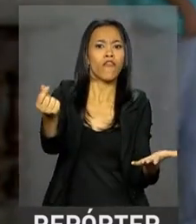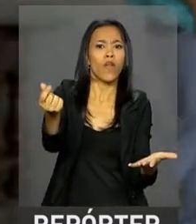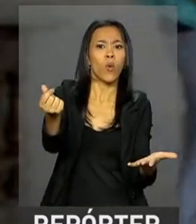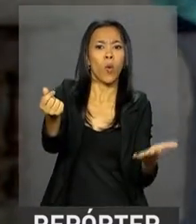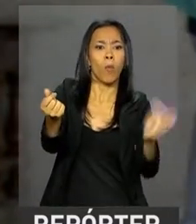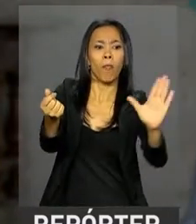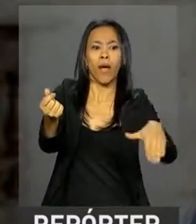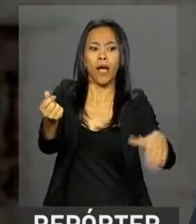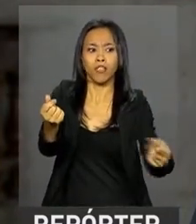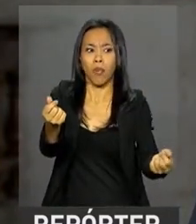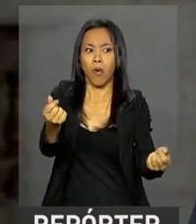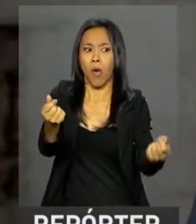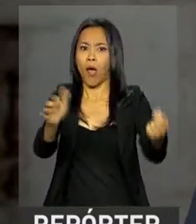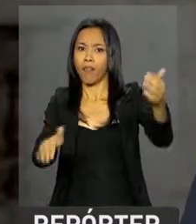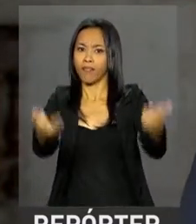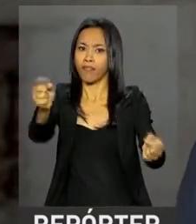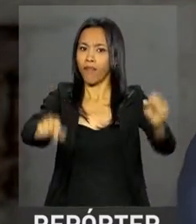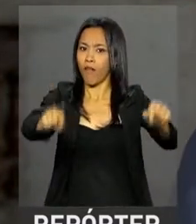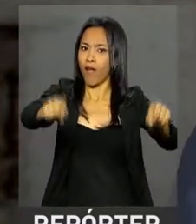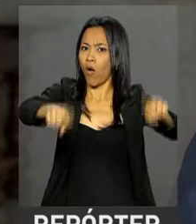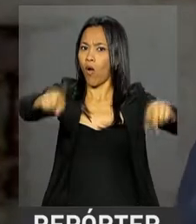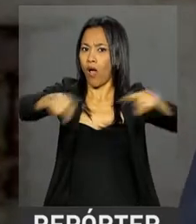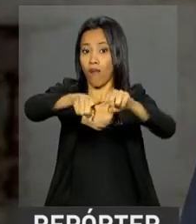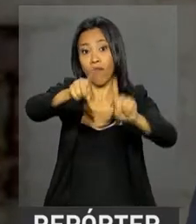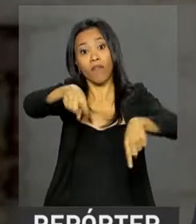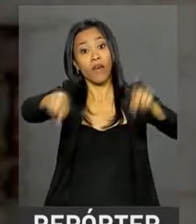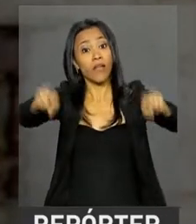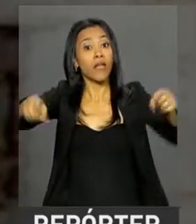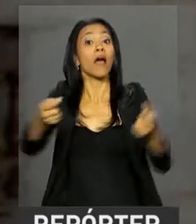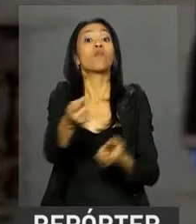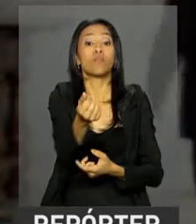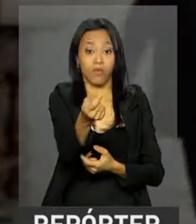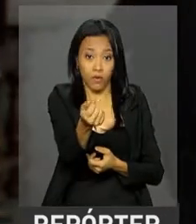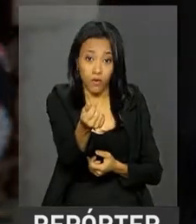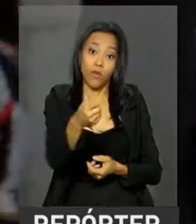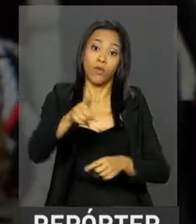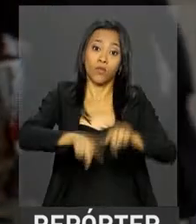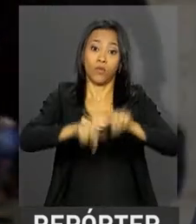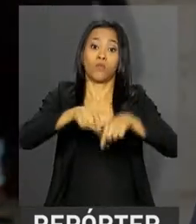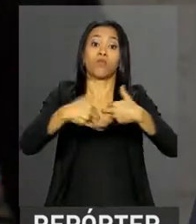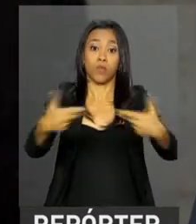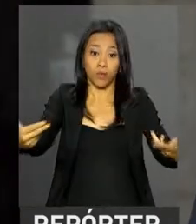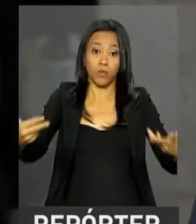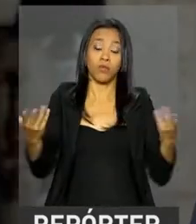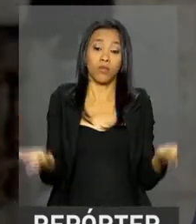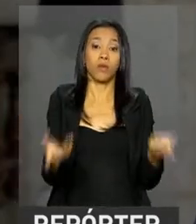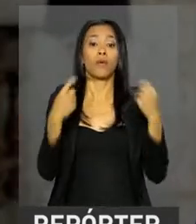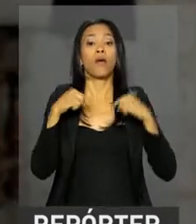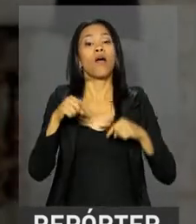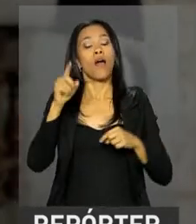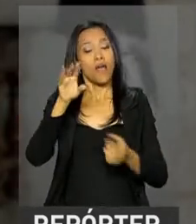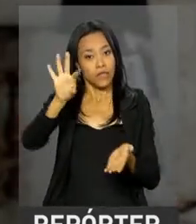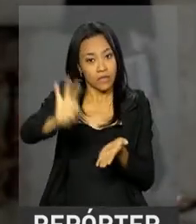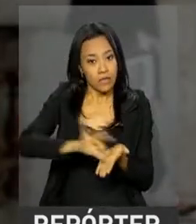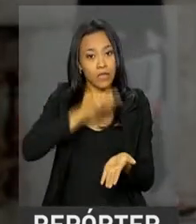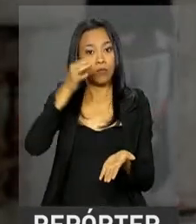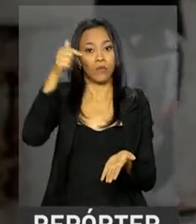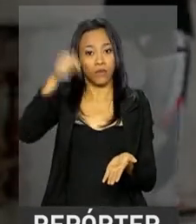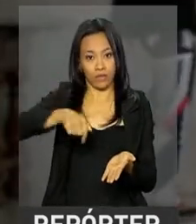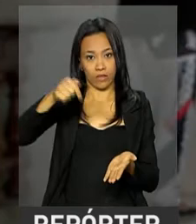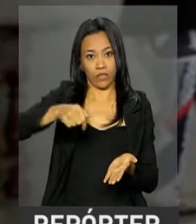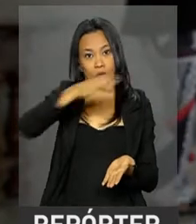possível redução nos preços médios dos produtos. Portanto, a partir da sanção presidencial, essa prática